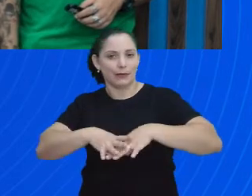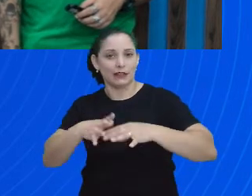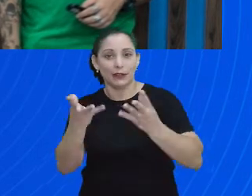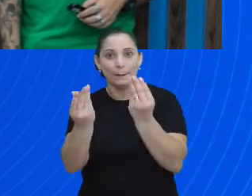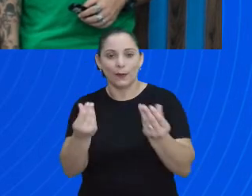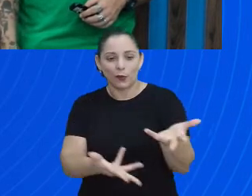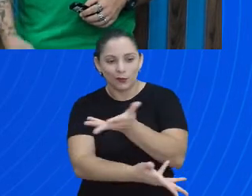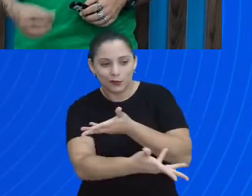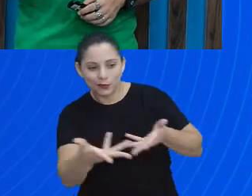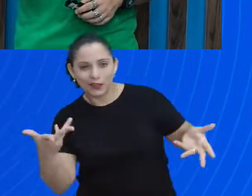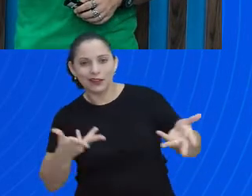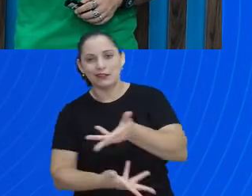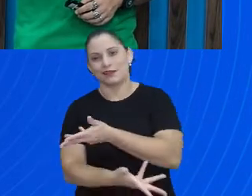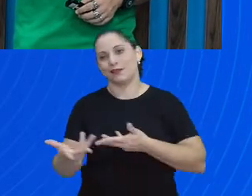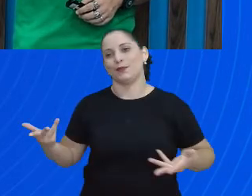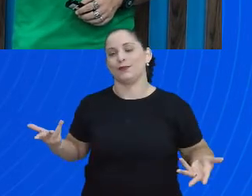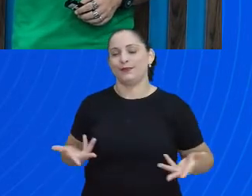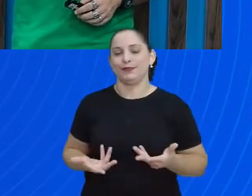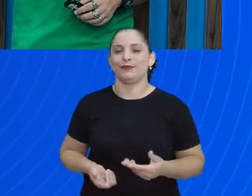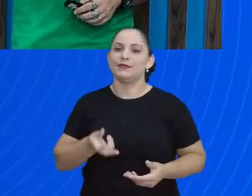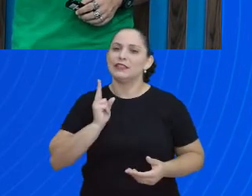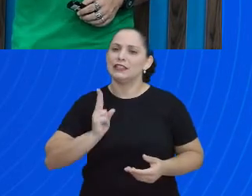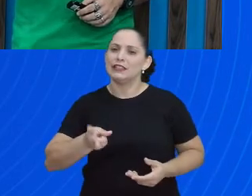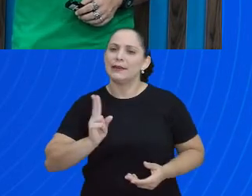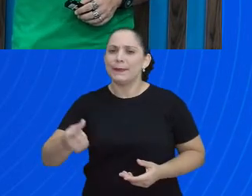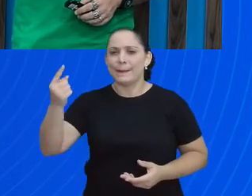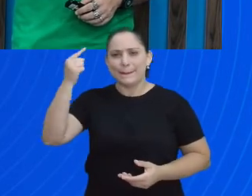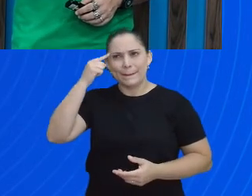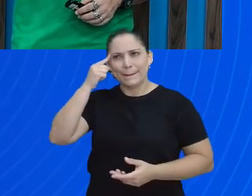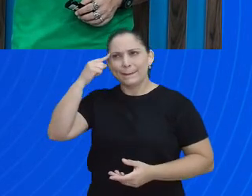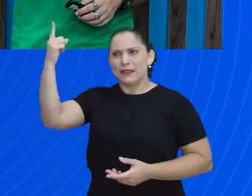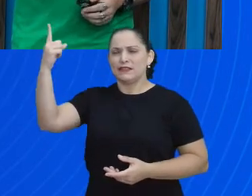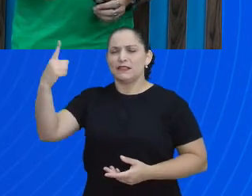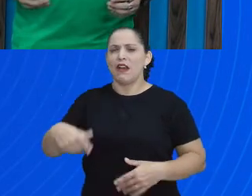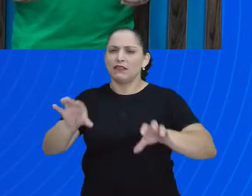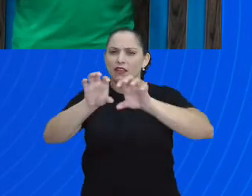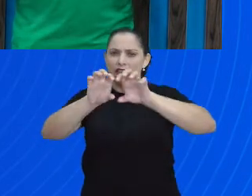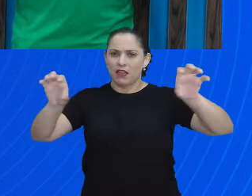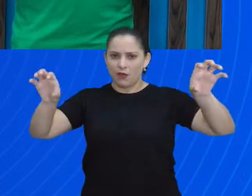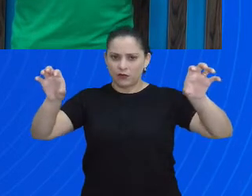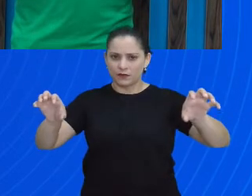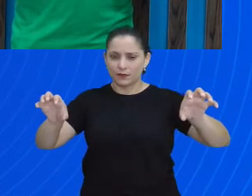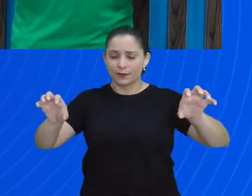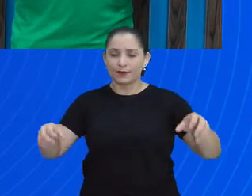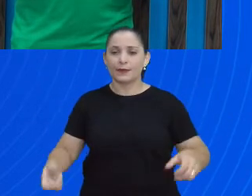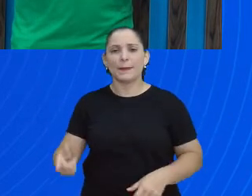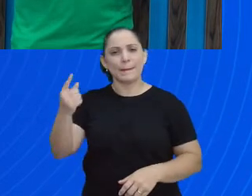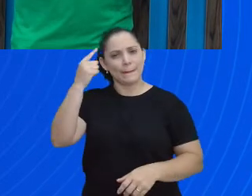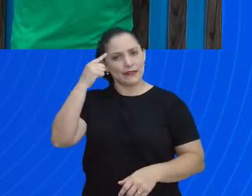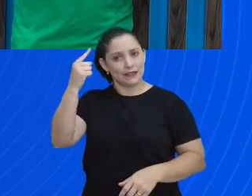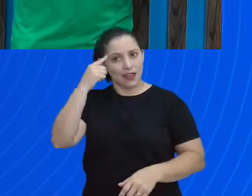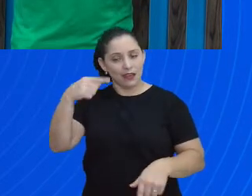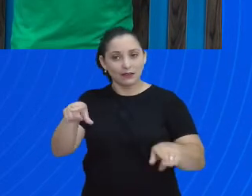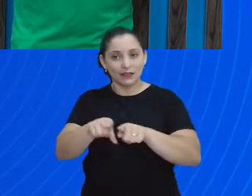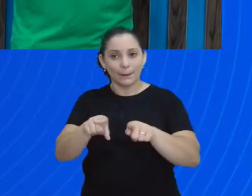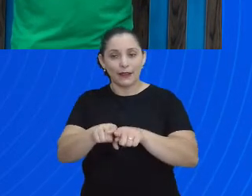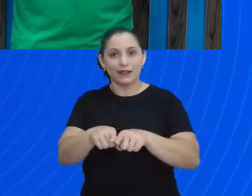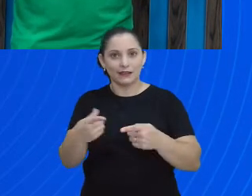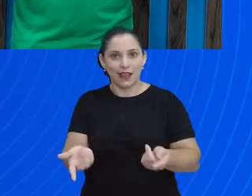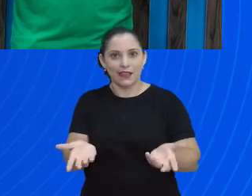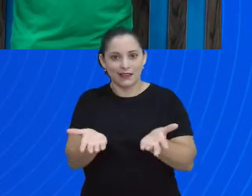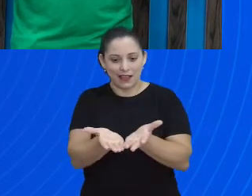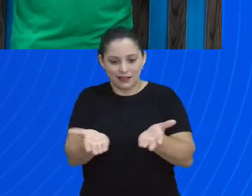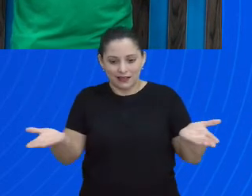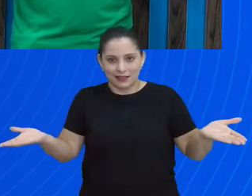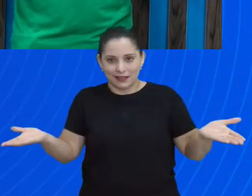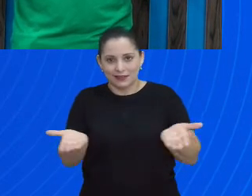relacionado a isso daí. Então, toda vez que a gente pensar em uma equação, a gente pensa no equilíbrio. Olha para aquela sopa de letrinhas